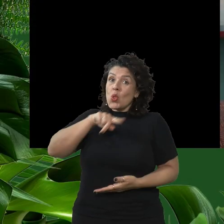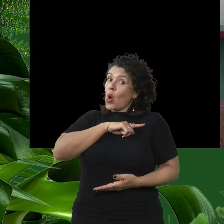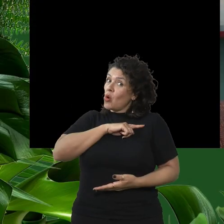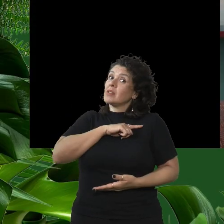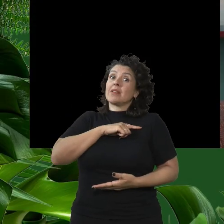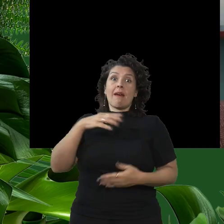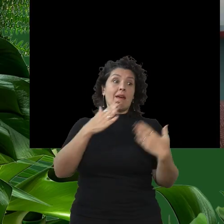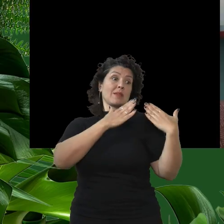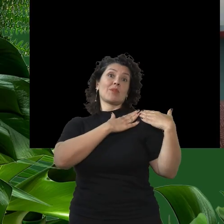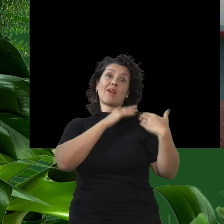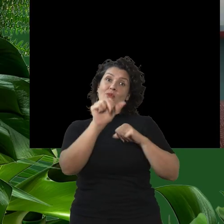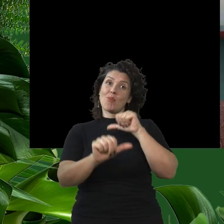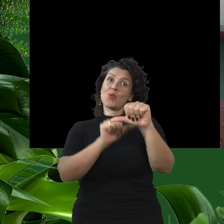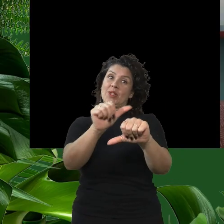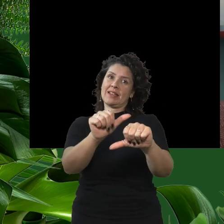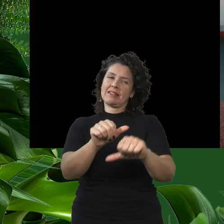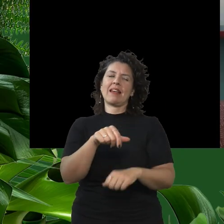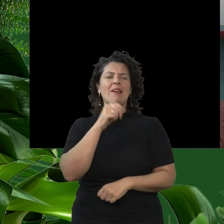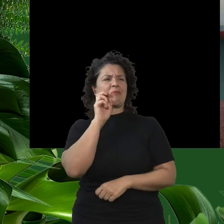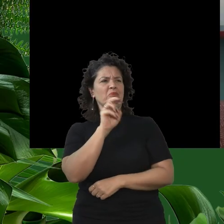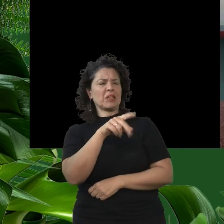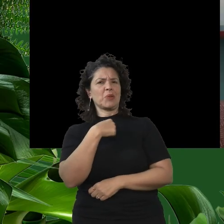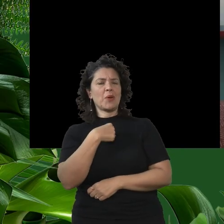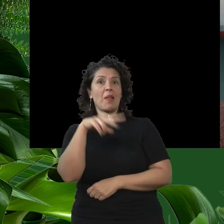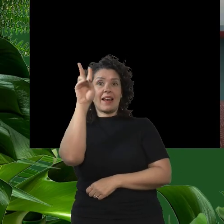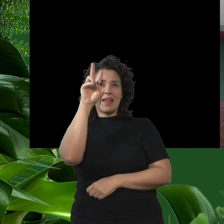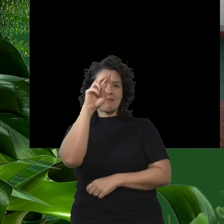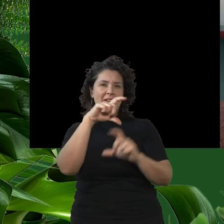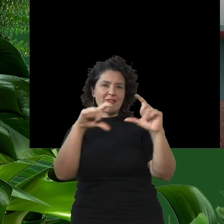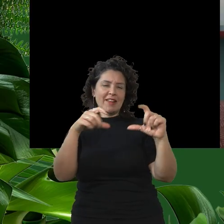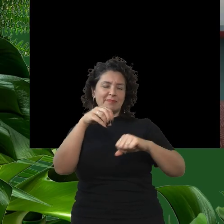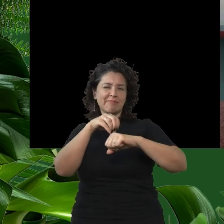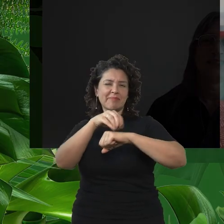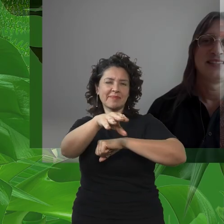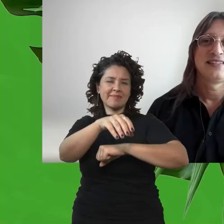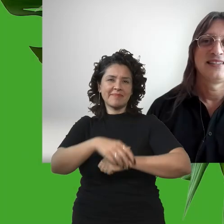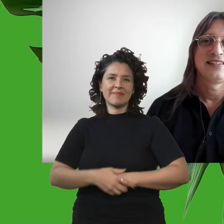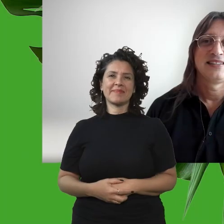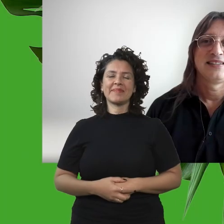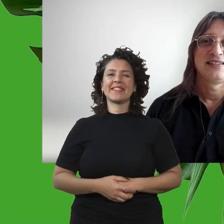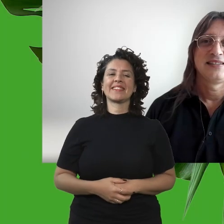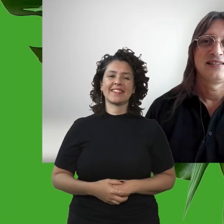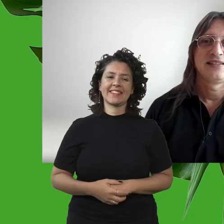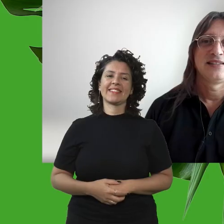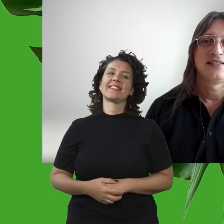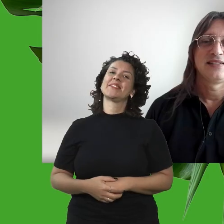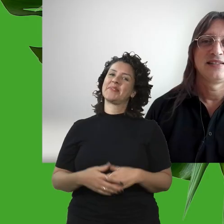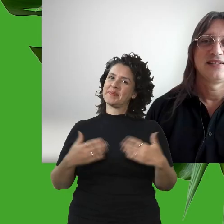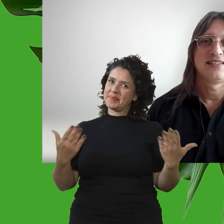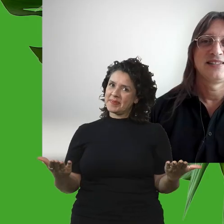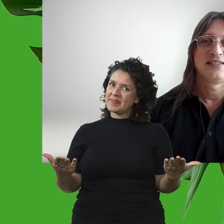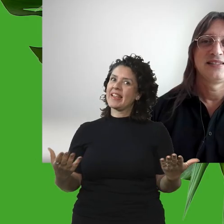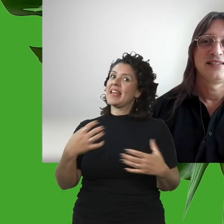refletir sobre isso. Ouvindo o André, eu me lembrei dessa frase do Gandhi, então eu deixo ela para terminar. E não tem jeito melhor